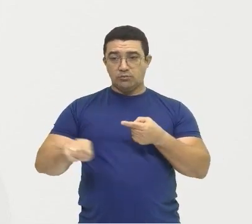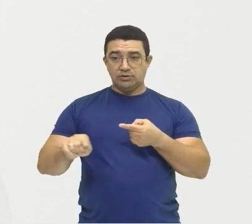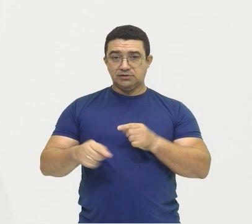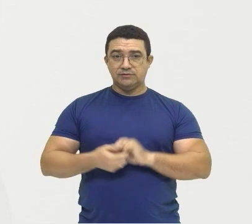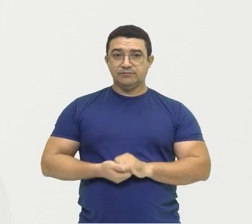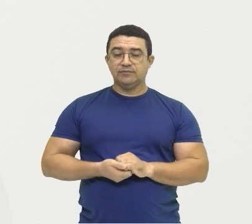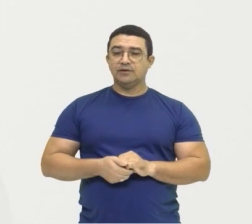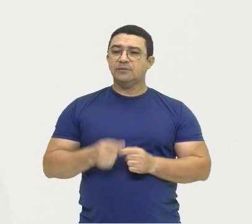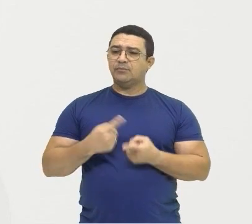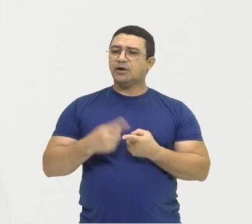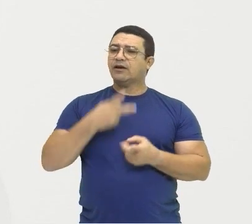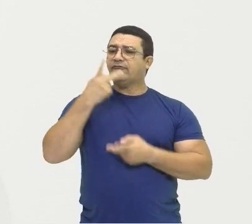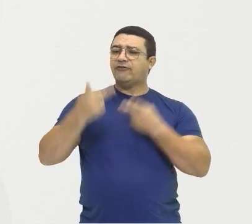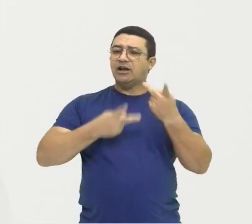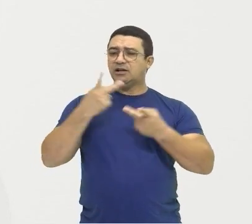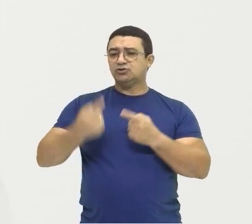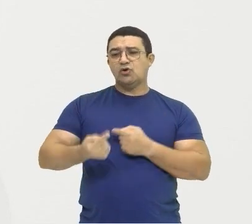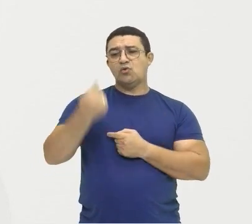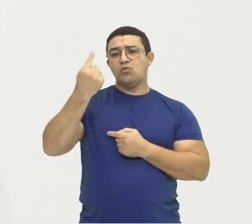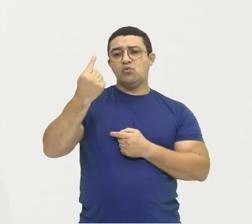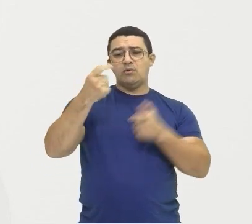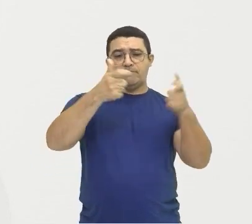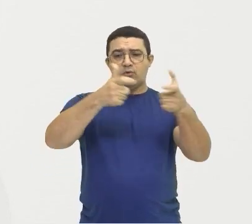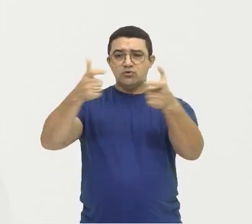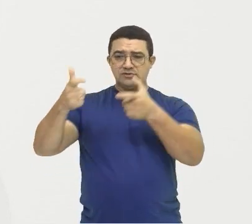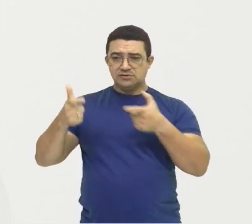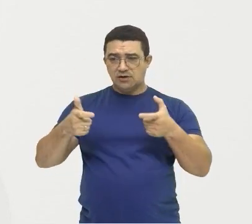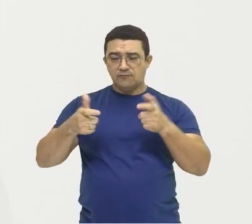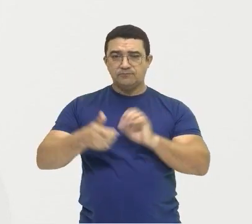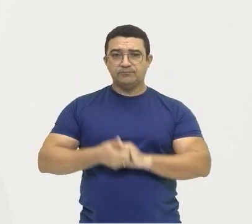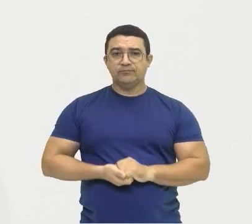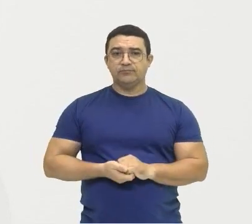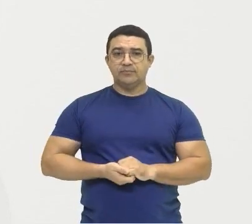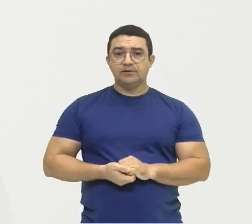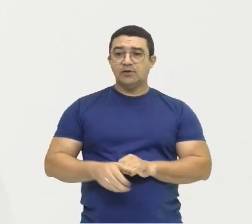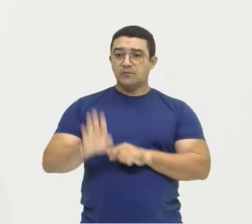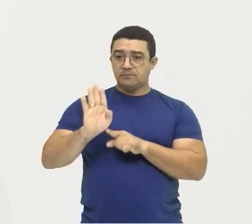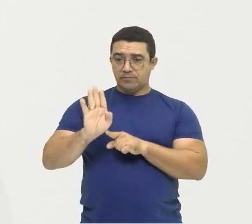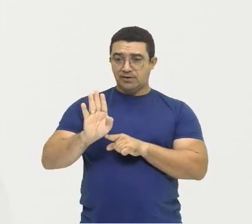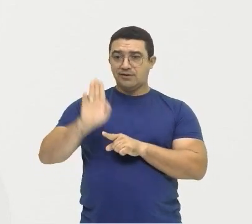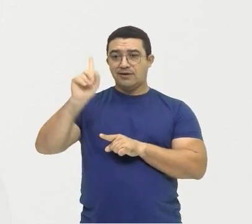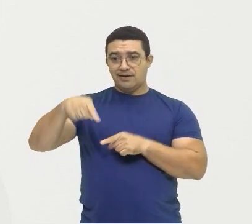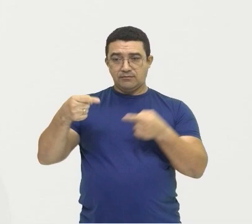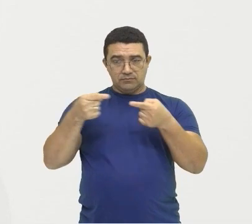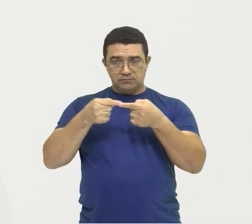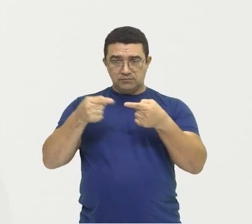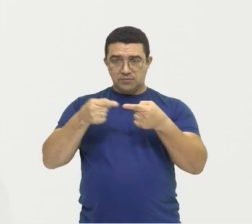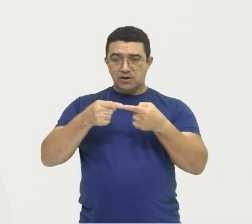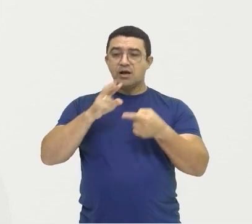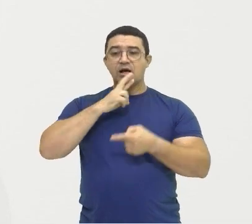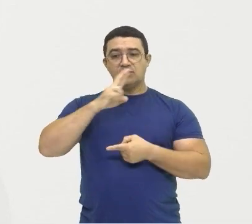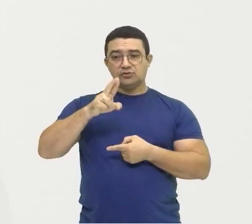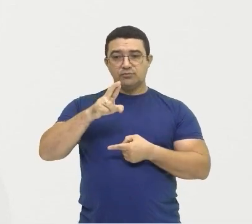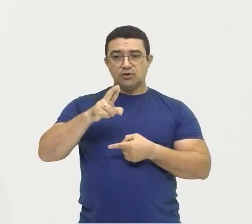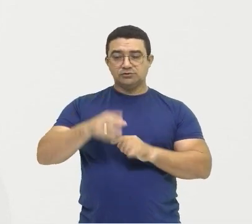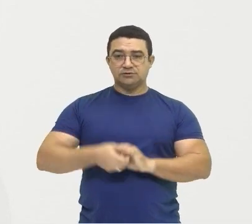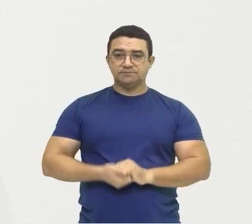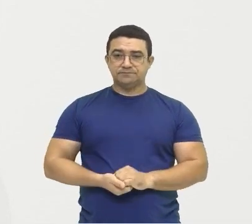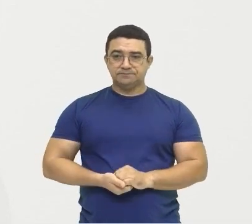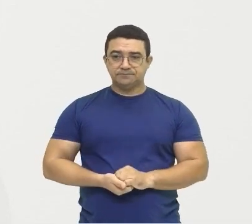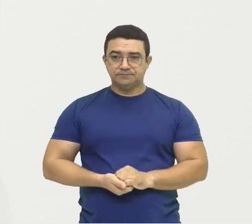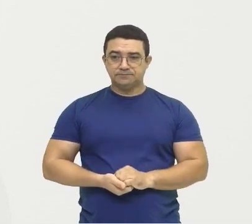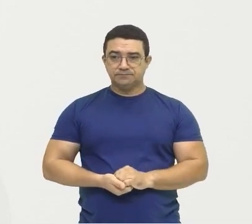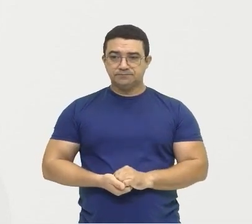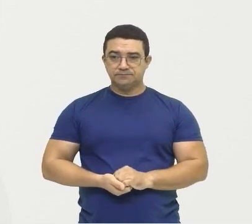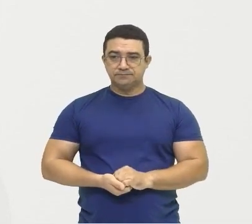só de uma posição, não está falando da outra, né? Então, a letra B é a resposta correta lá do nosso exercício,